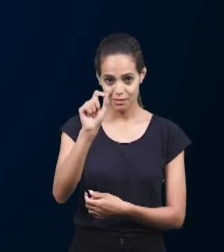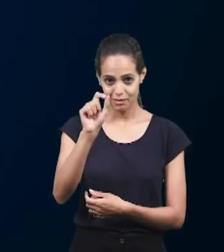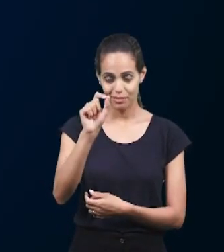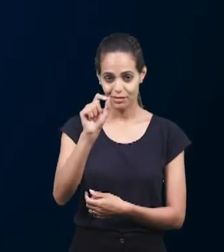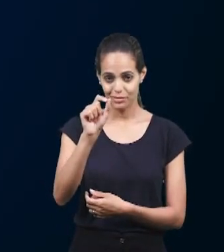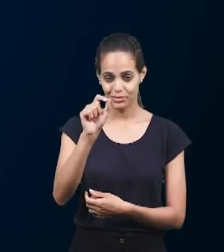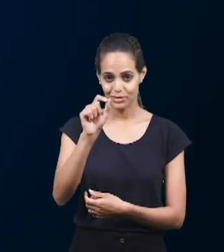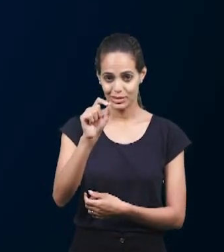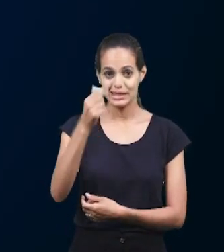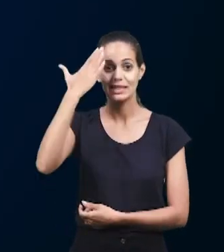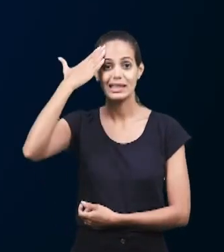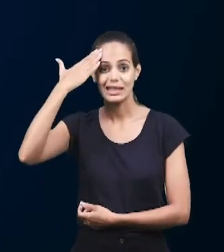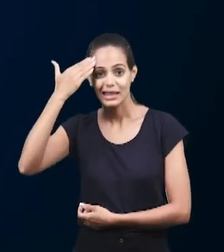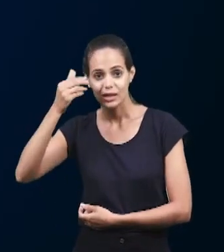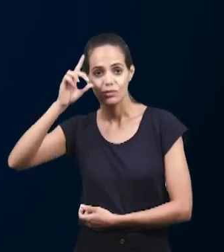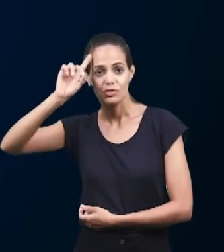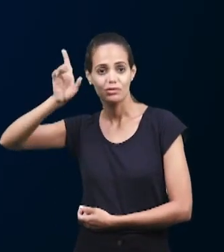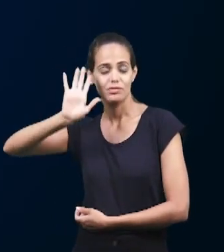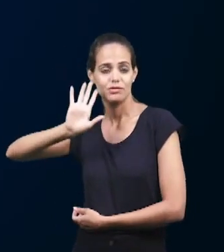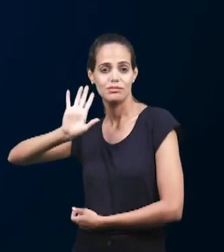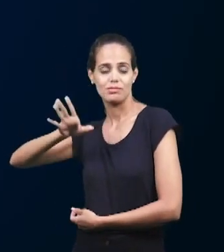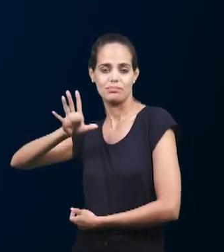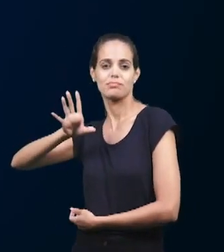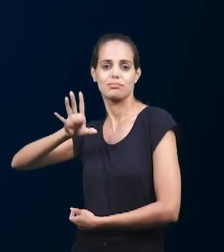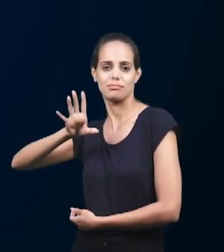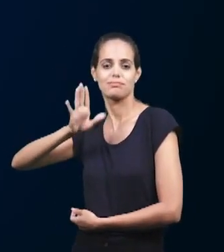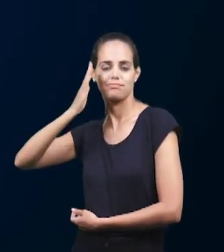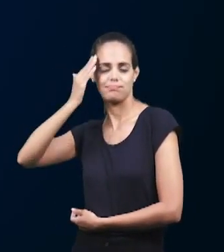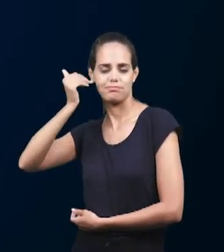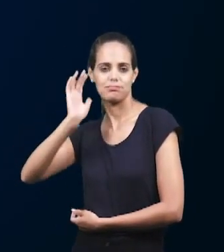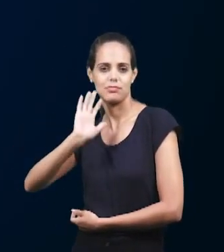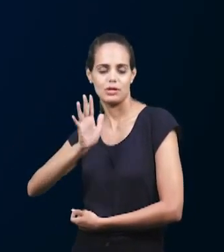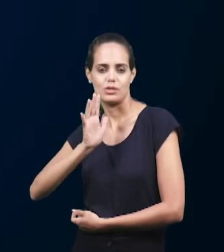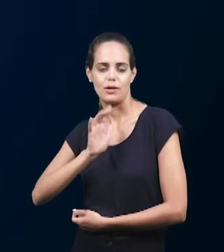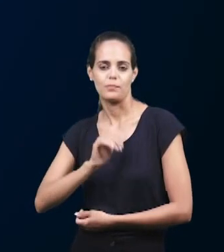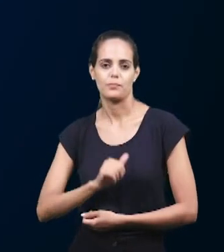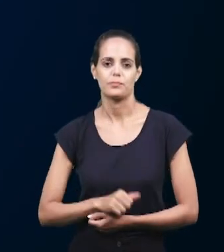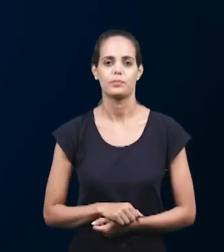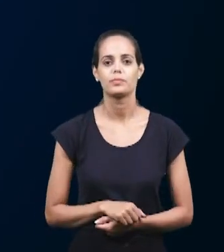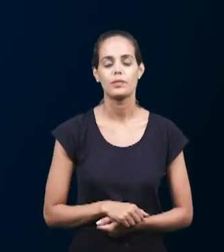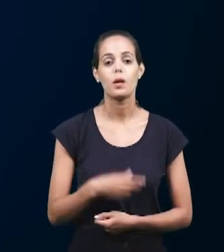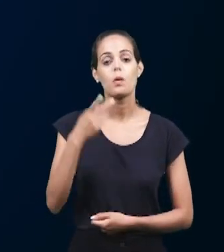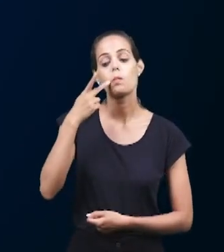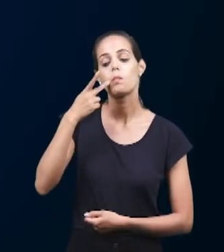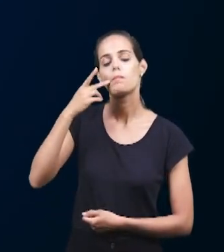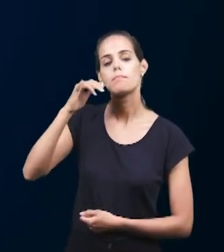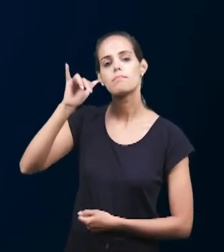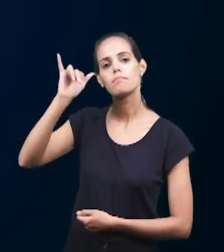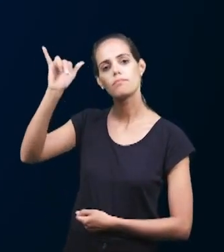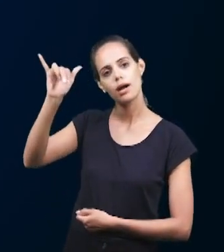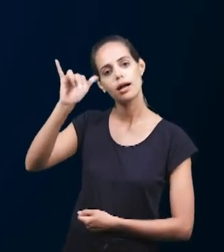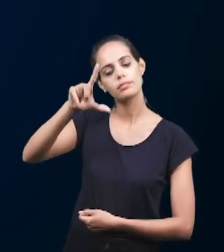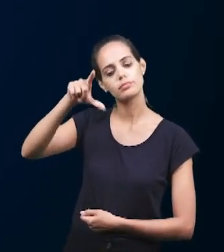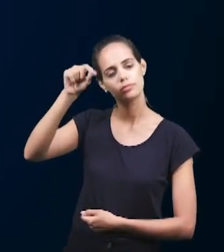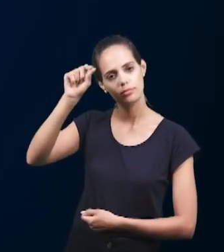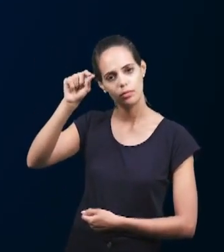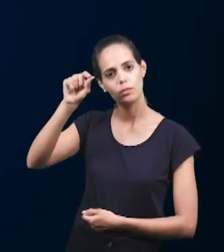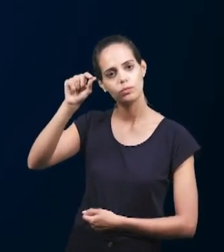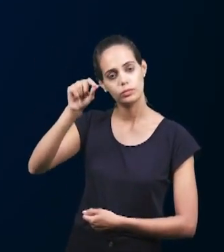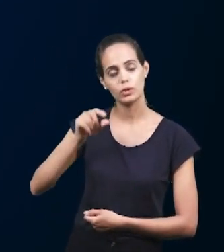Pai. Eleição, ele é um ato que nós podemos identificar como eleitos pelo Pai. O texto continua: